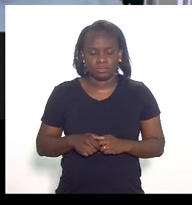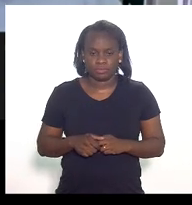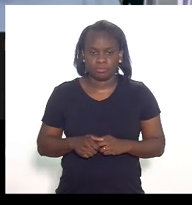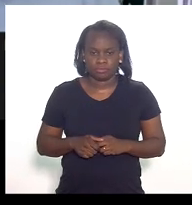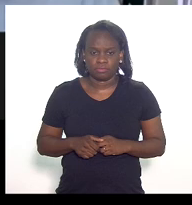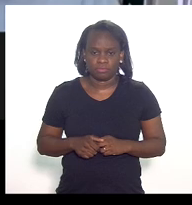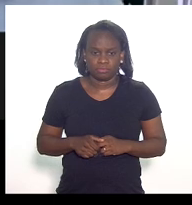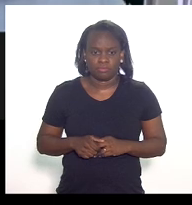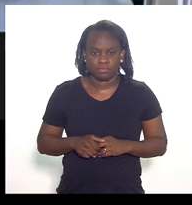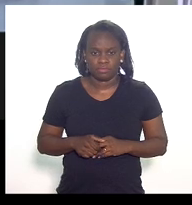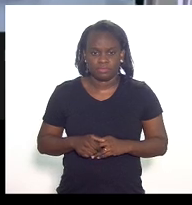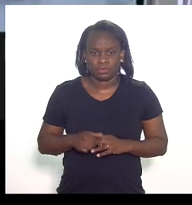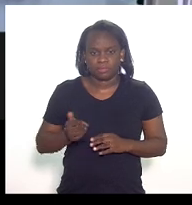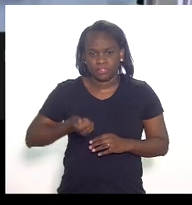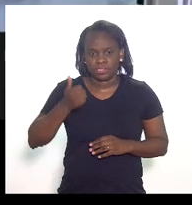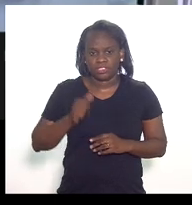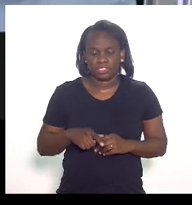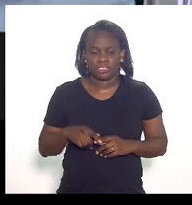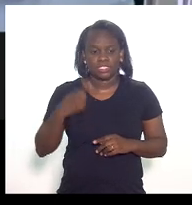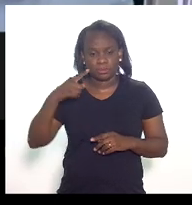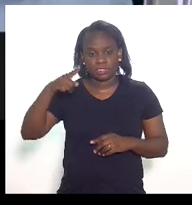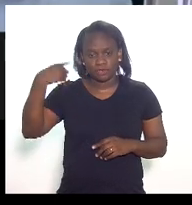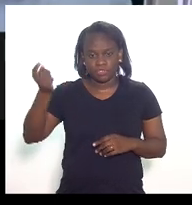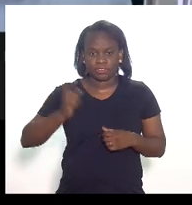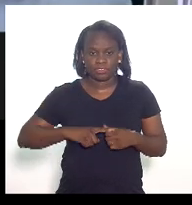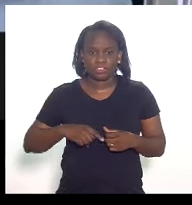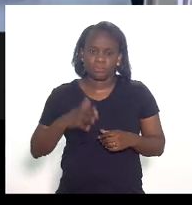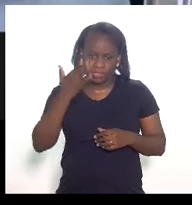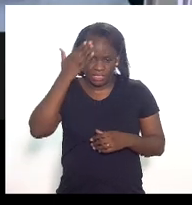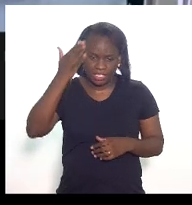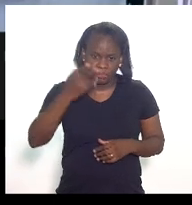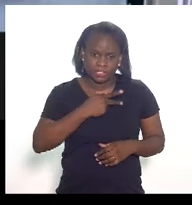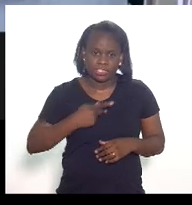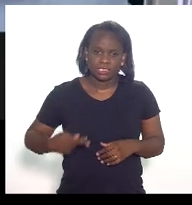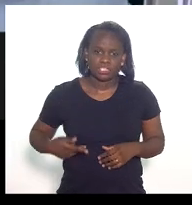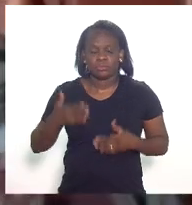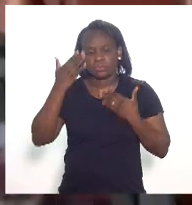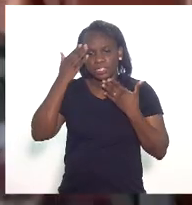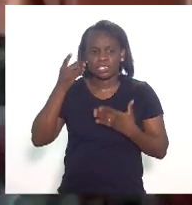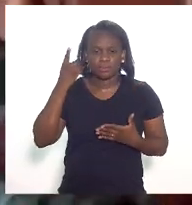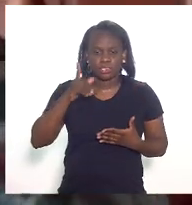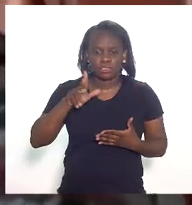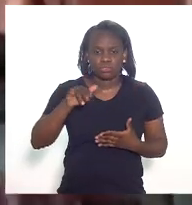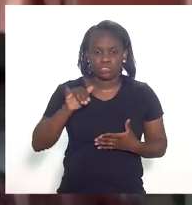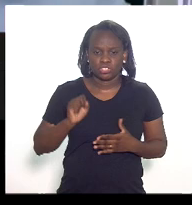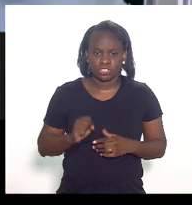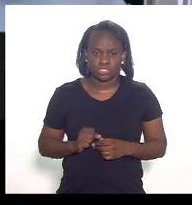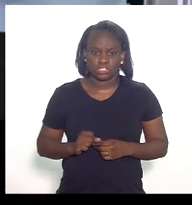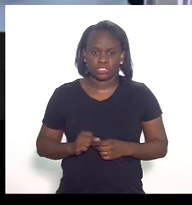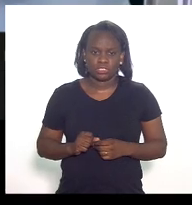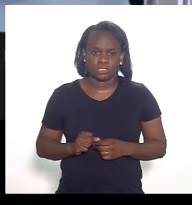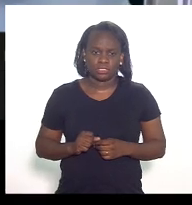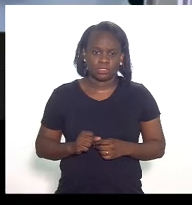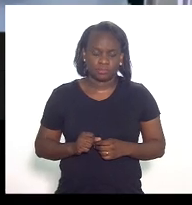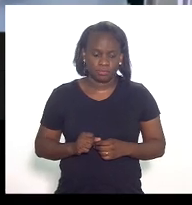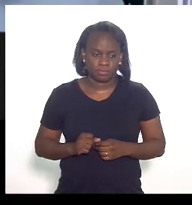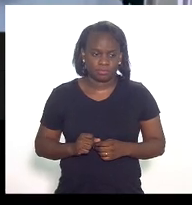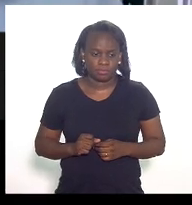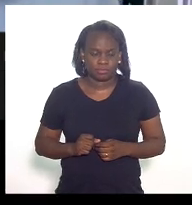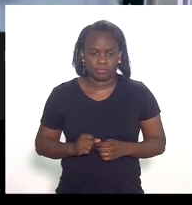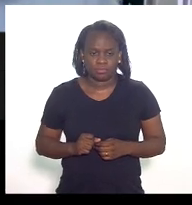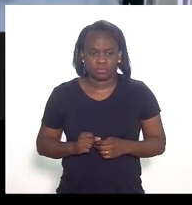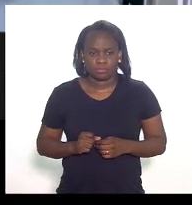Eu prefiro. Retirado de pauta, volta semana que vem. Obrigada, presidente. Obrigada, deputado Luiz Paulo. Não, eu só coloquei para ter...